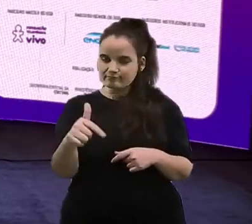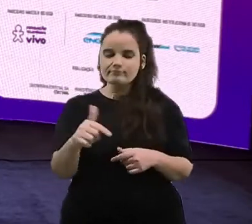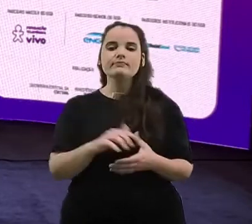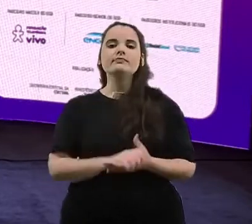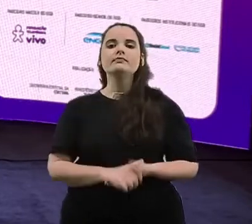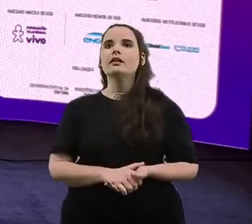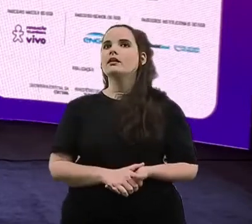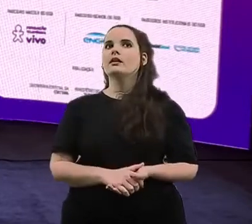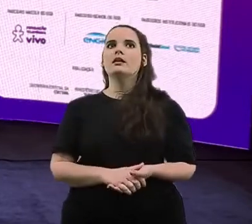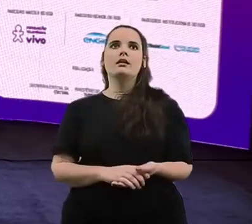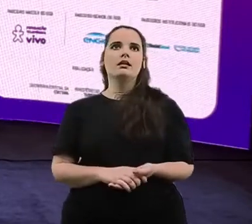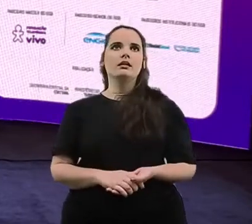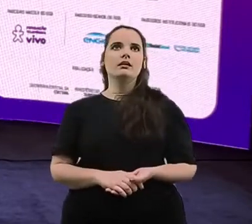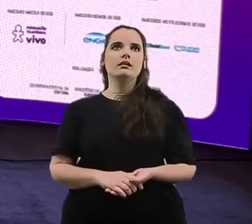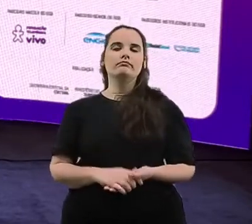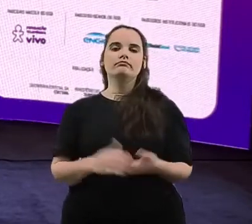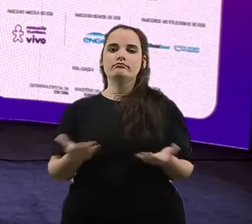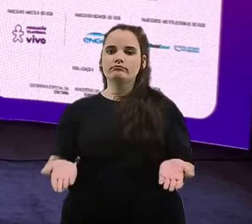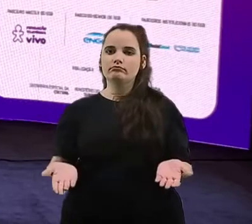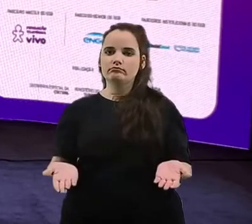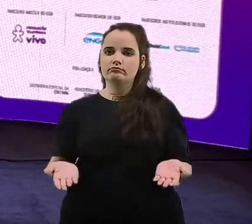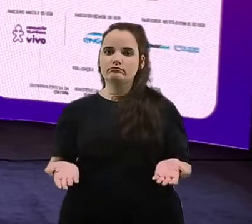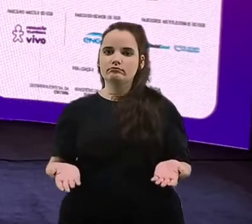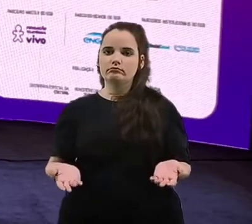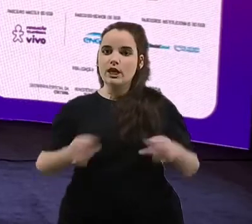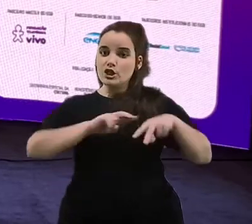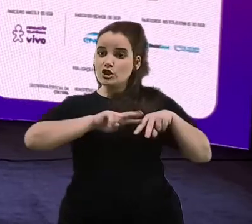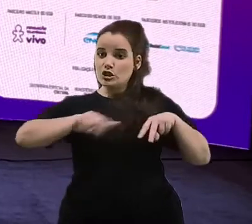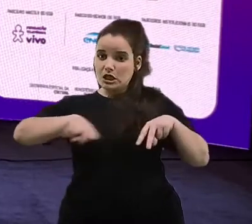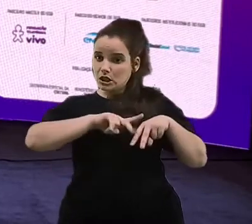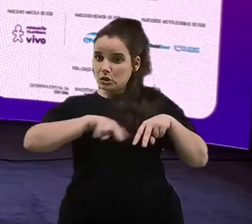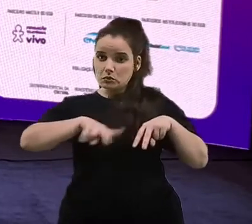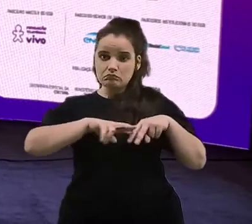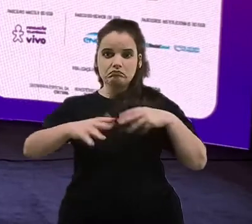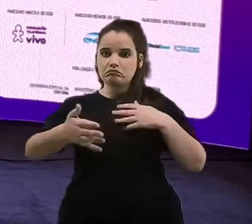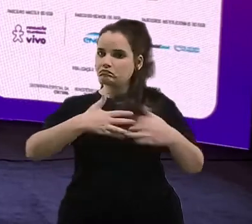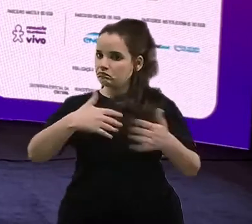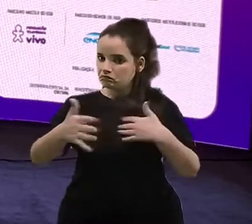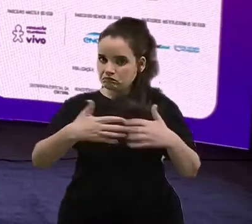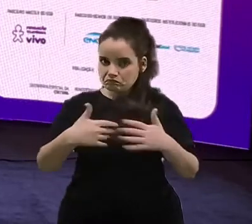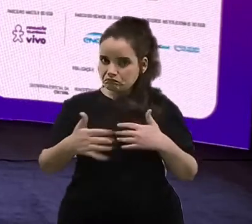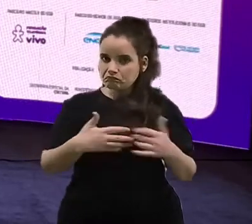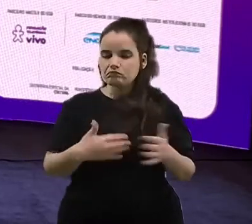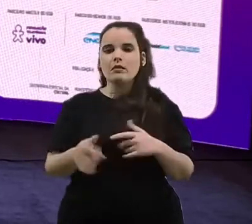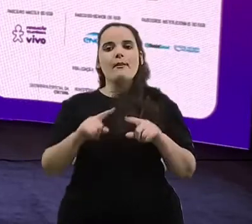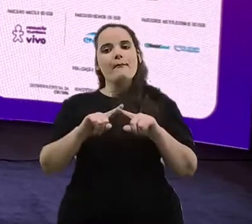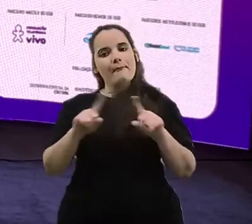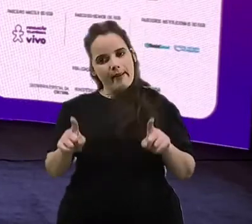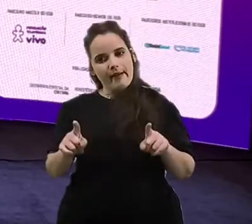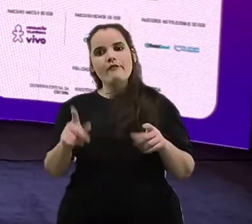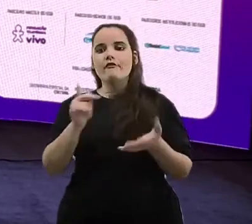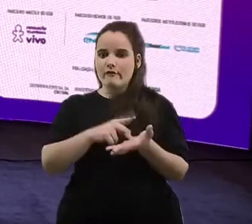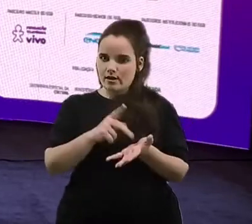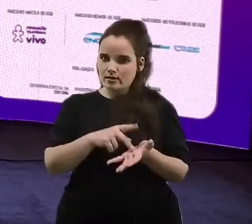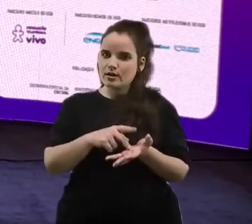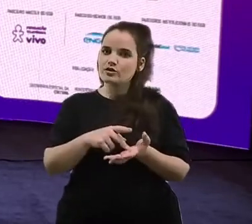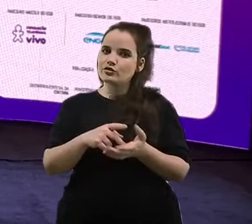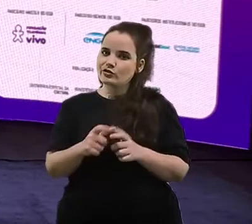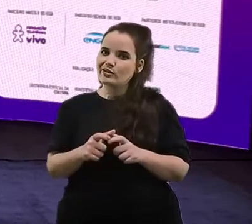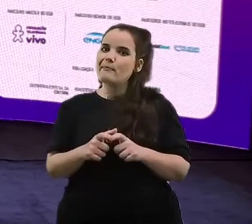de ambos os gêneros, com uma leve prevalência pelo gênero